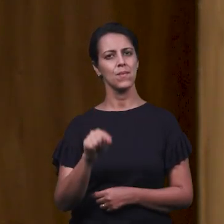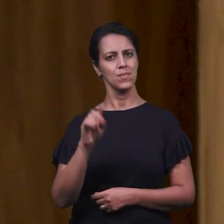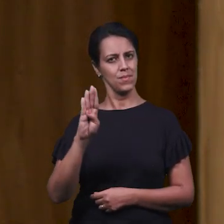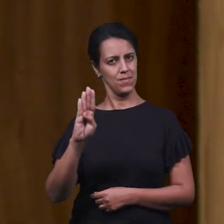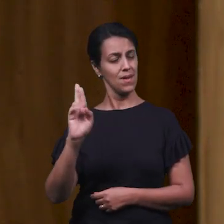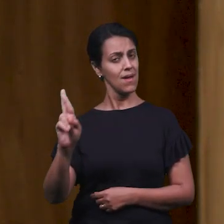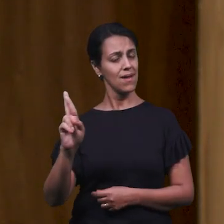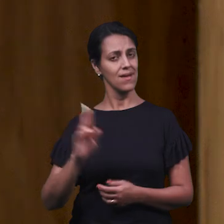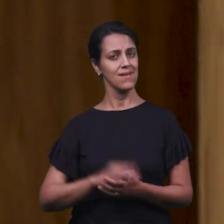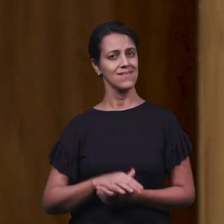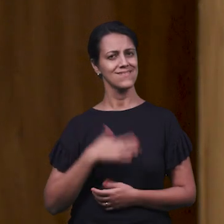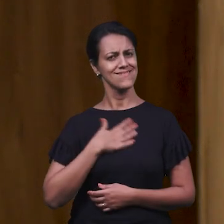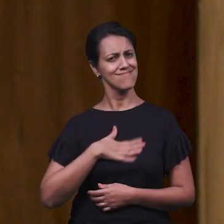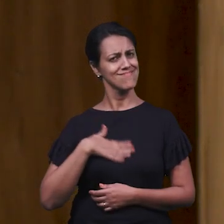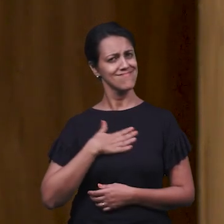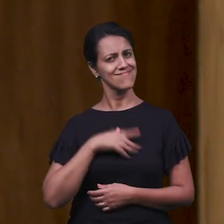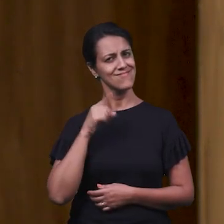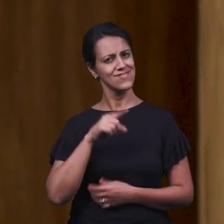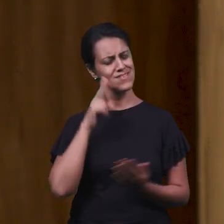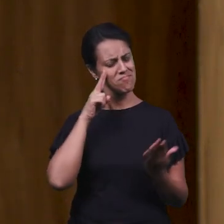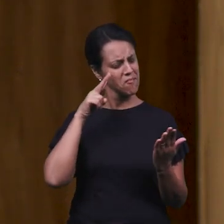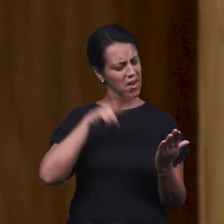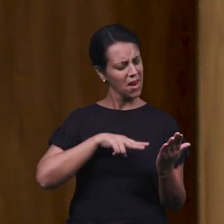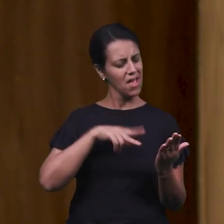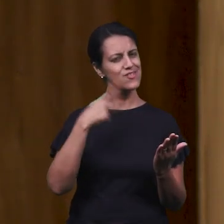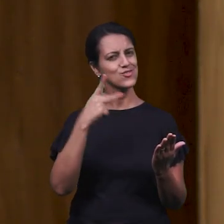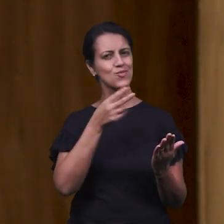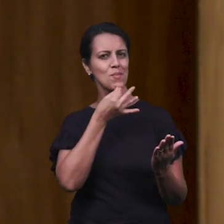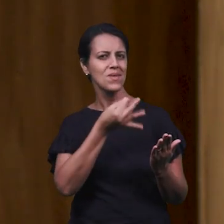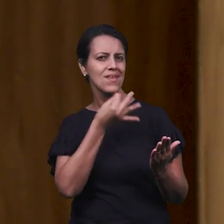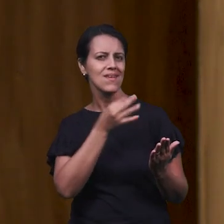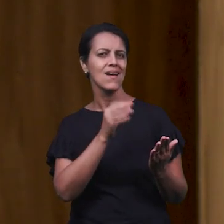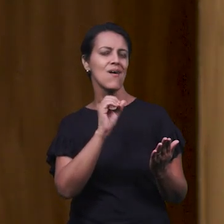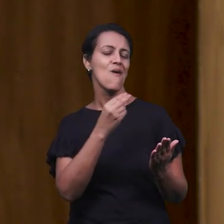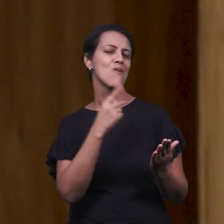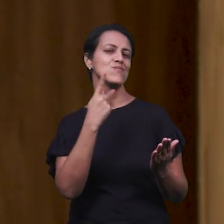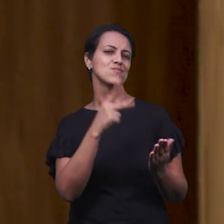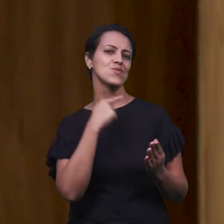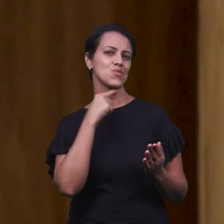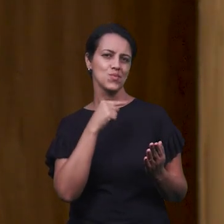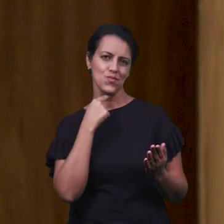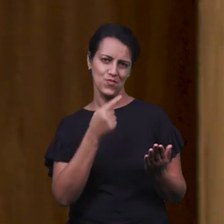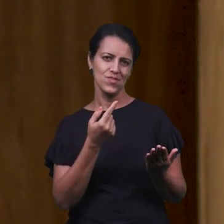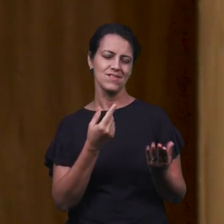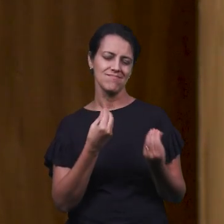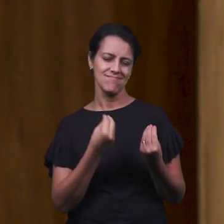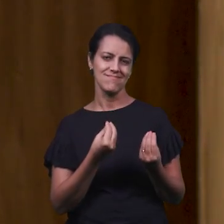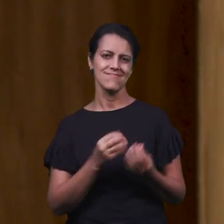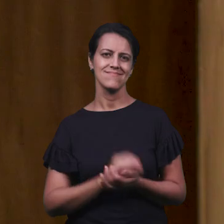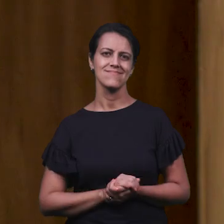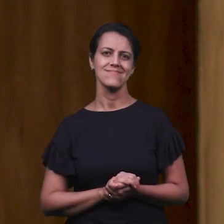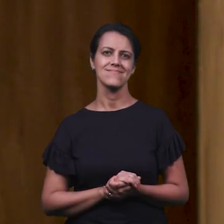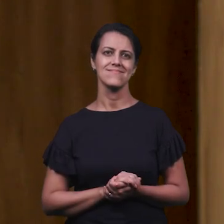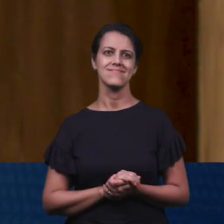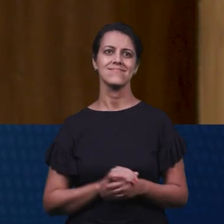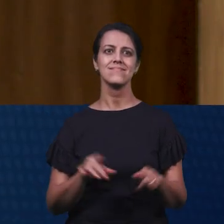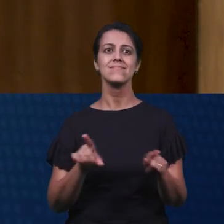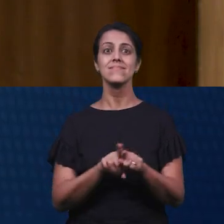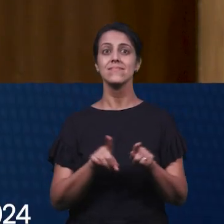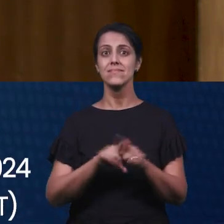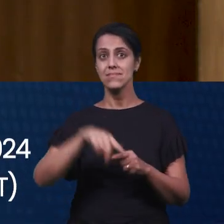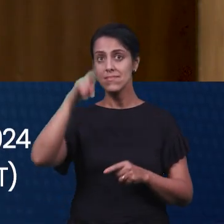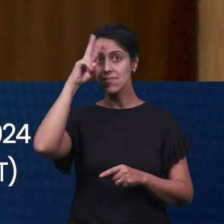momentododireito@presbiterio.org.br. Vai ser um prazer atender a sua dúvida ou a sua sugestão de pauta. Nós lembramos também do